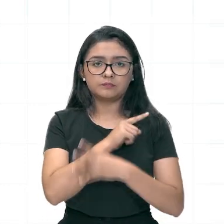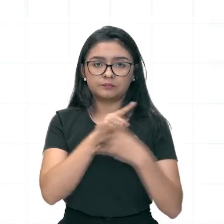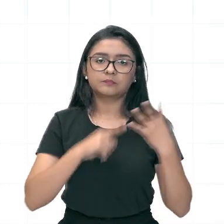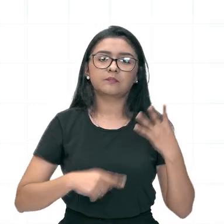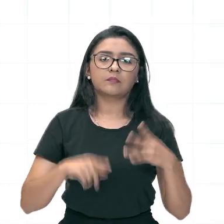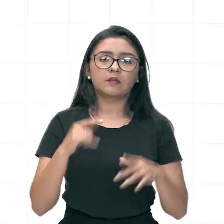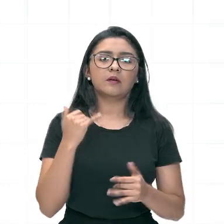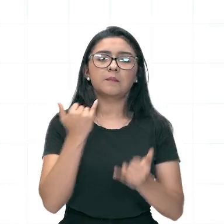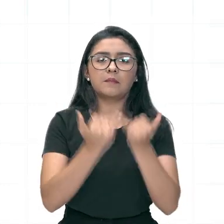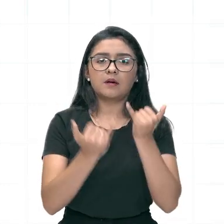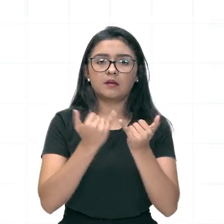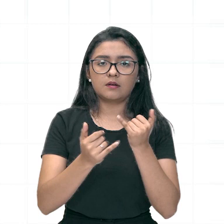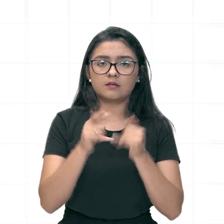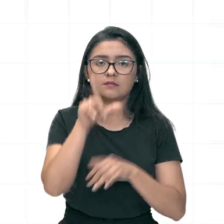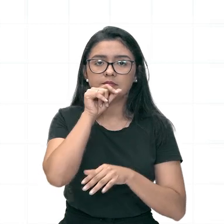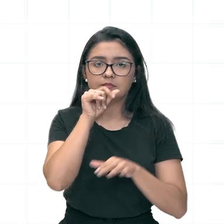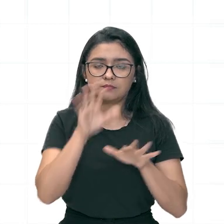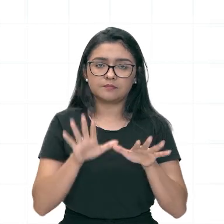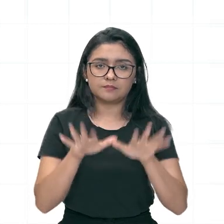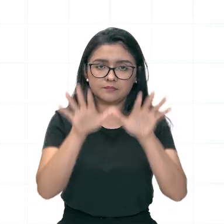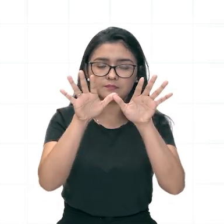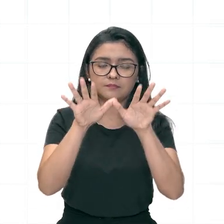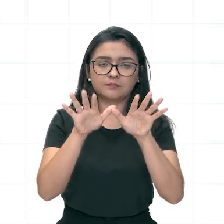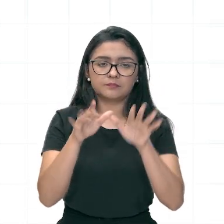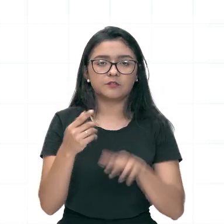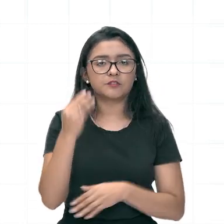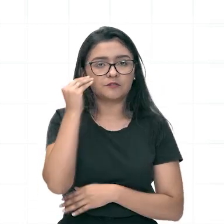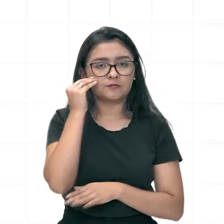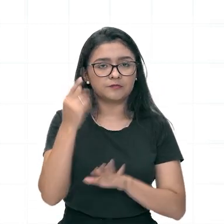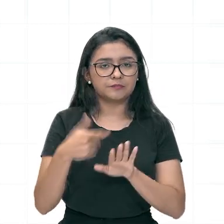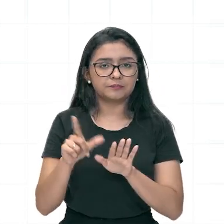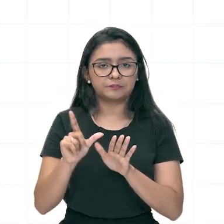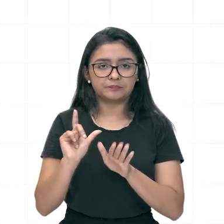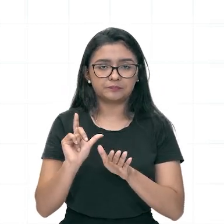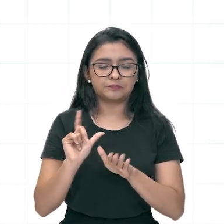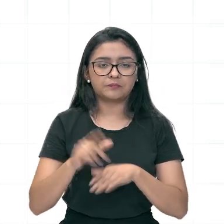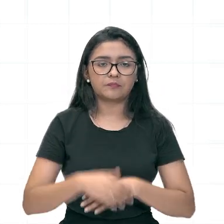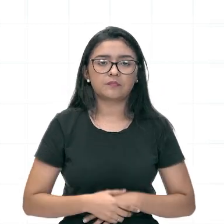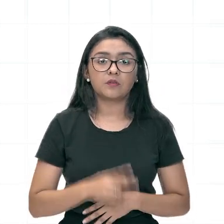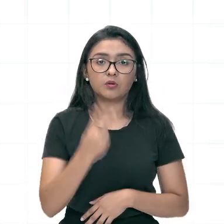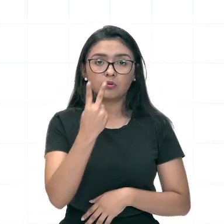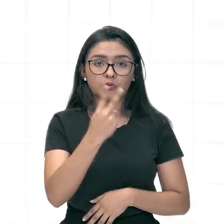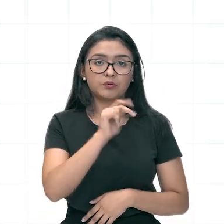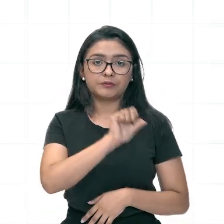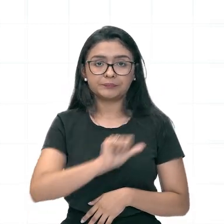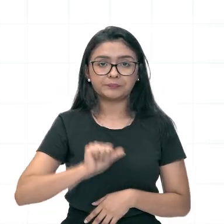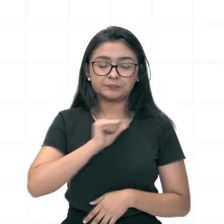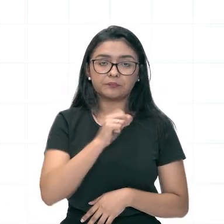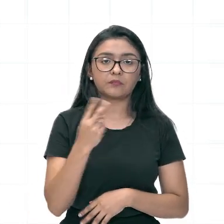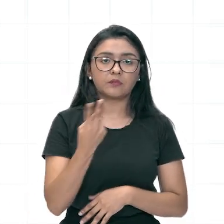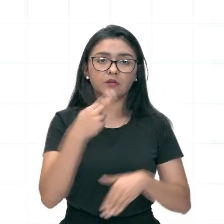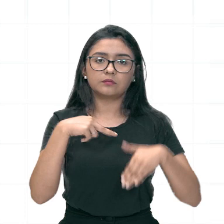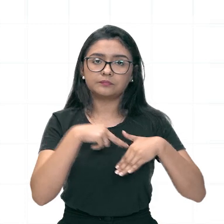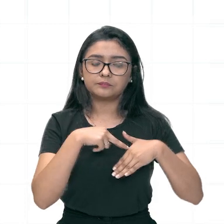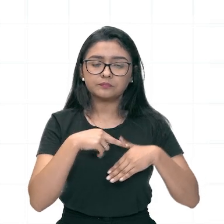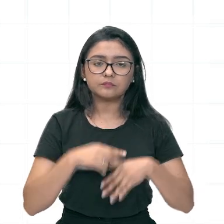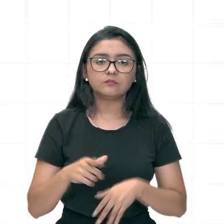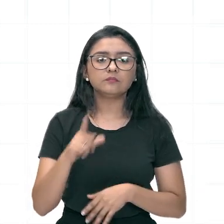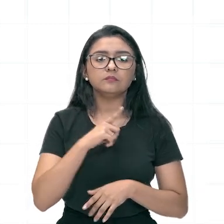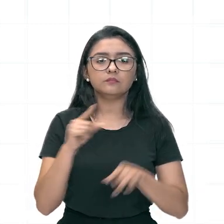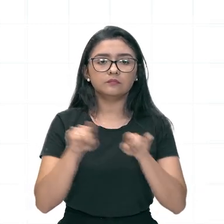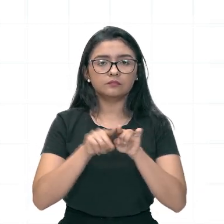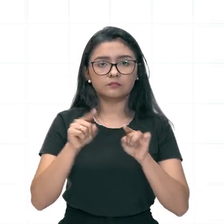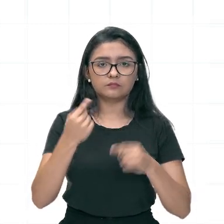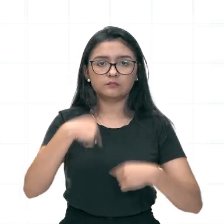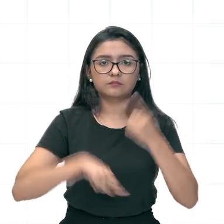cavidades, semelhante às aves, como nós vimos anteriormente, né? Aquelas 4 cavidades, 2 átrios e 2 ventrículos.